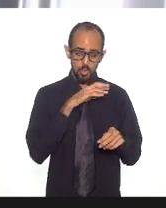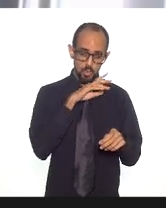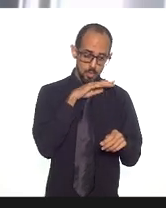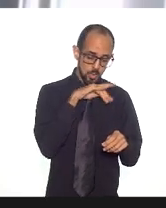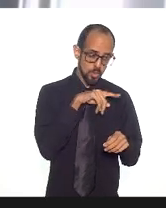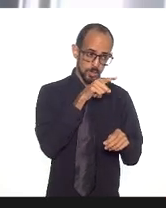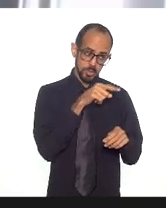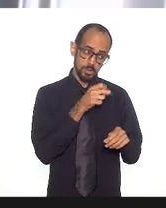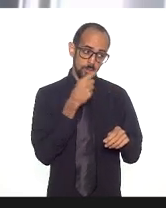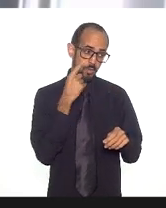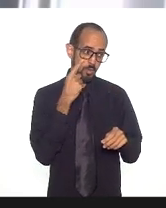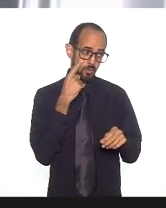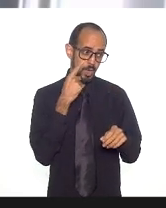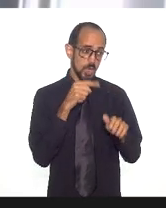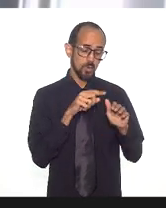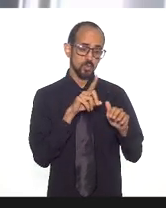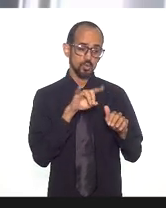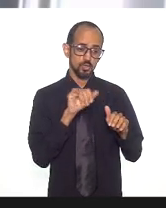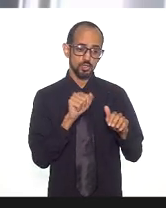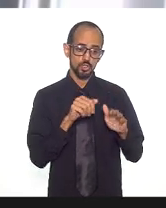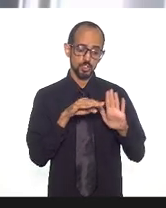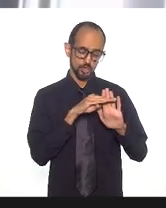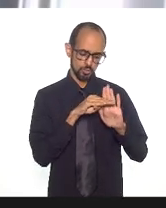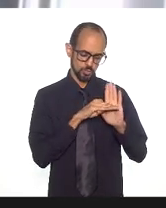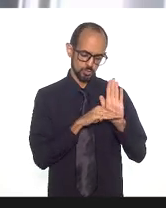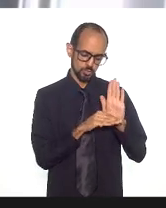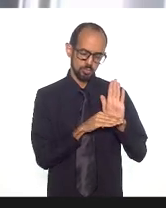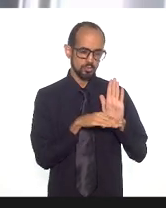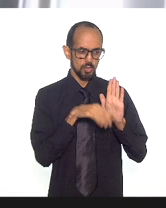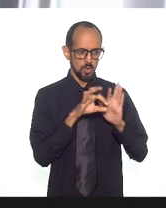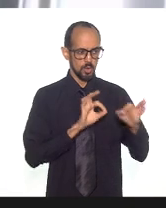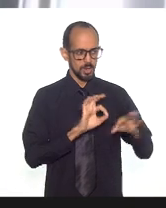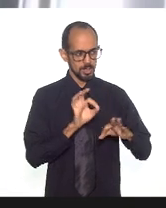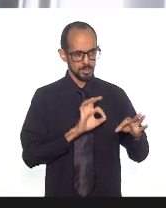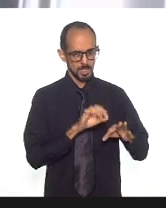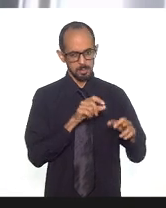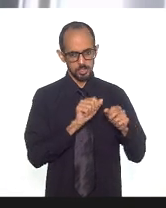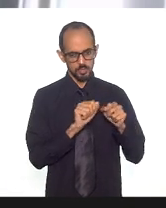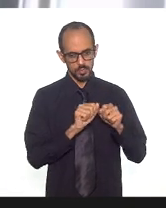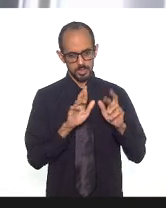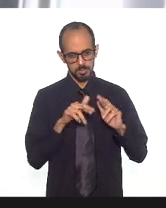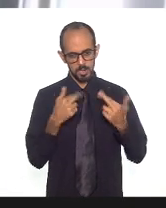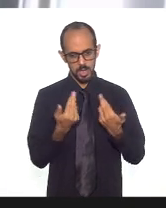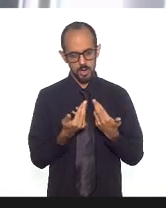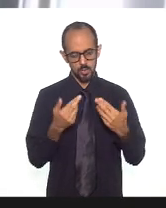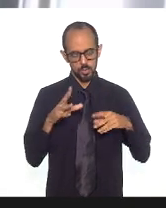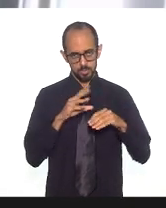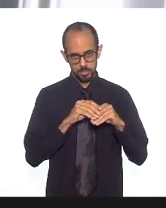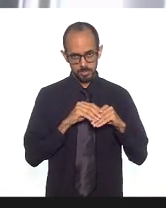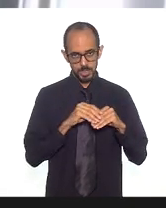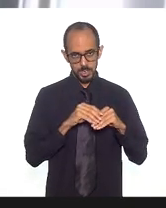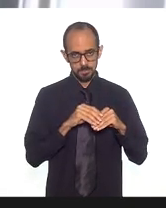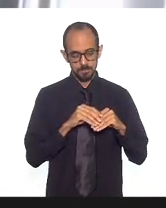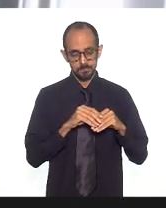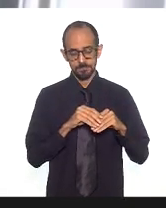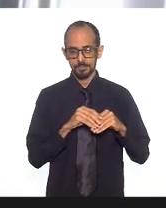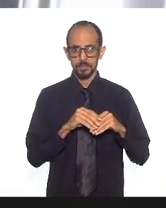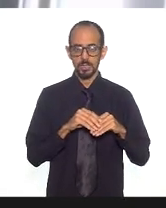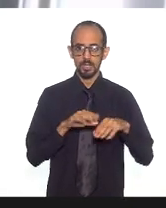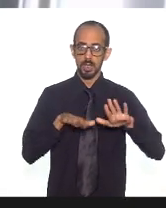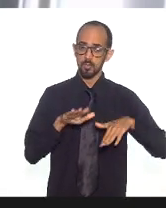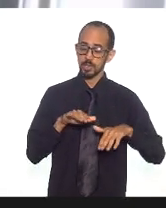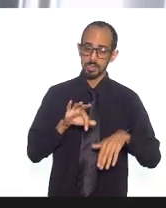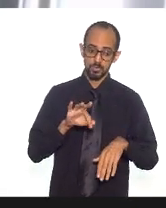que coubesse aí no calendário do Conselho Diretor para fazer uma reunião extraordinária sobre esse projeto, que quem sabe a gente pode até também, nessa reunião,